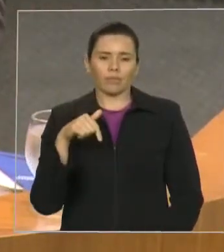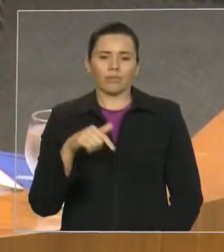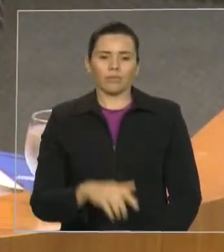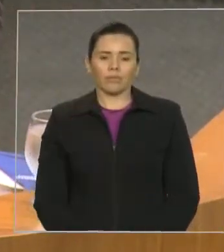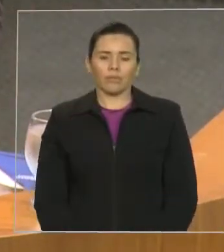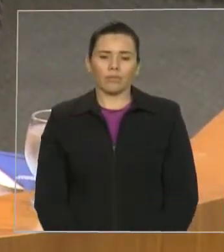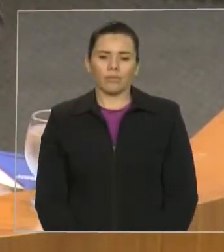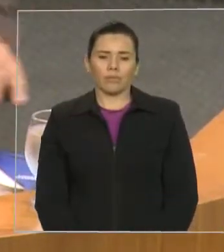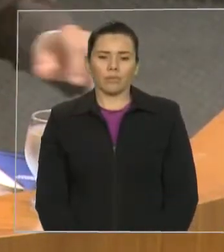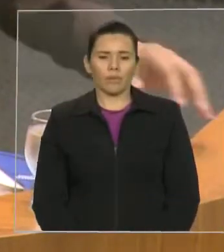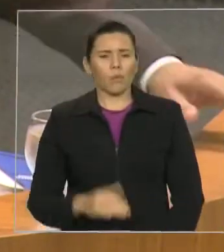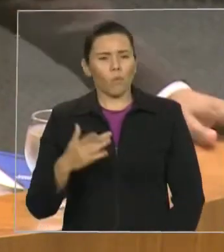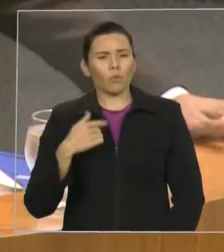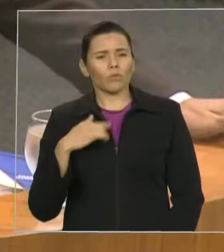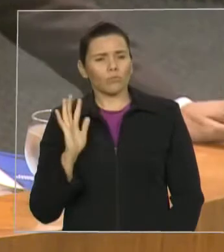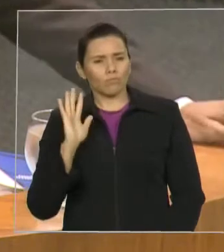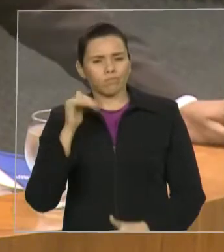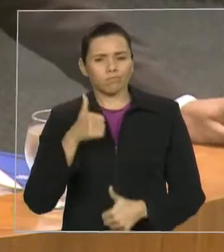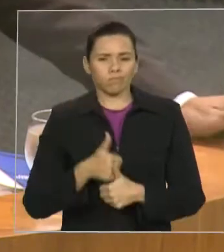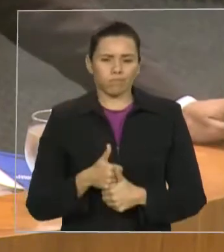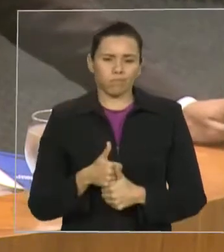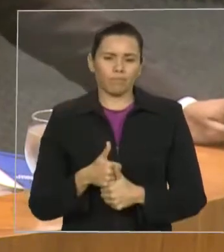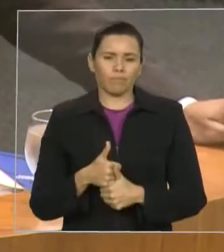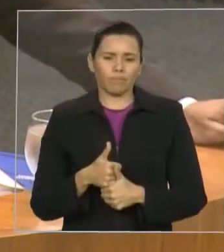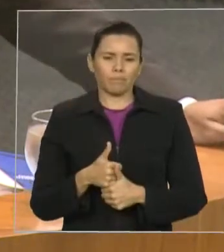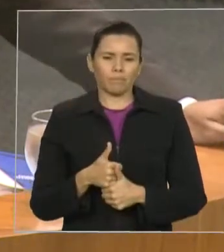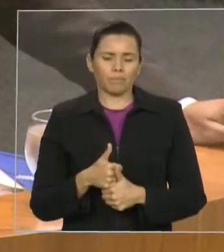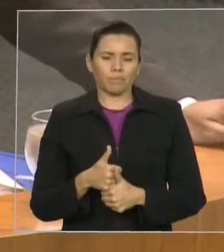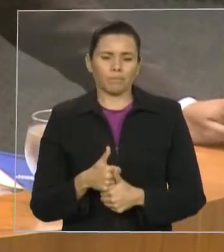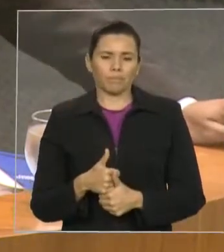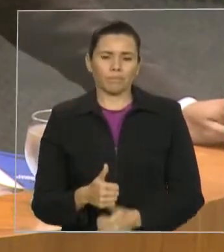Tão logo assumimos, nós